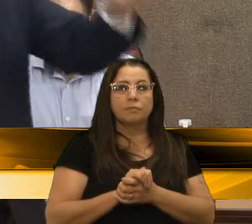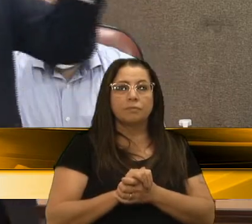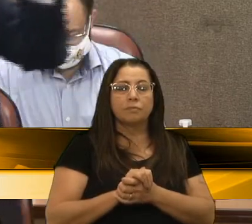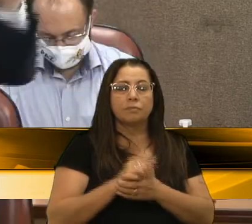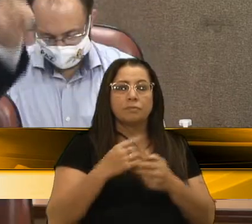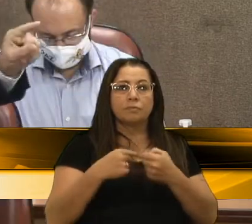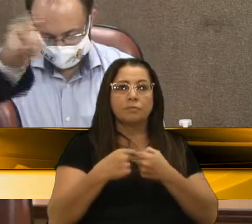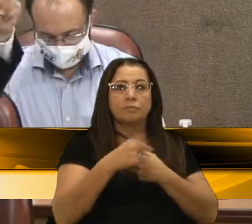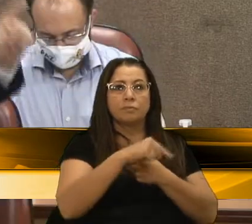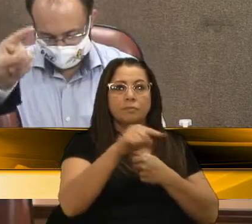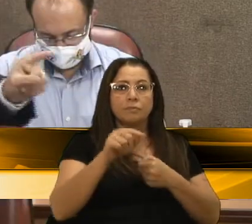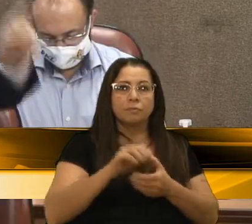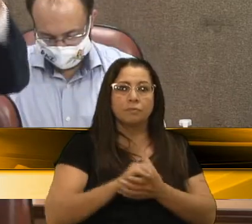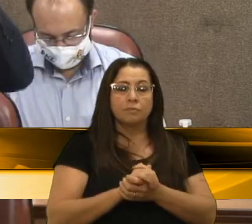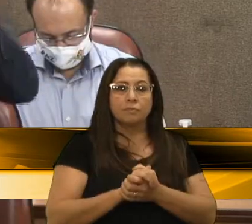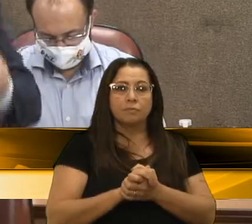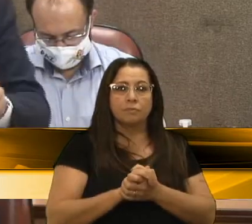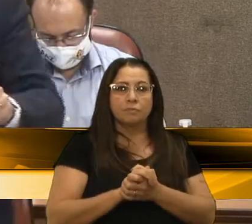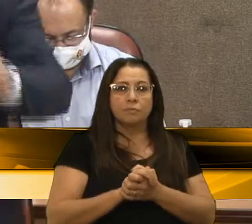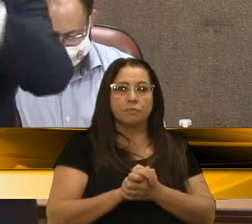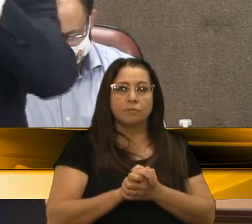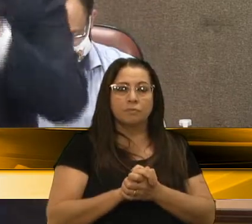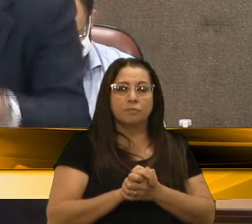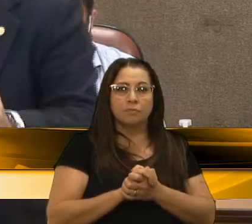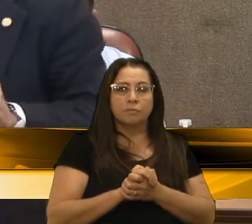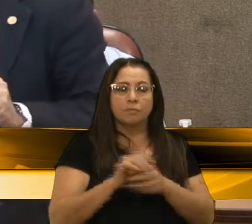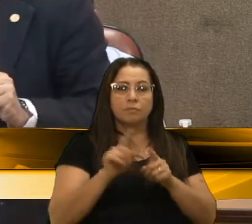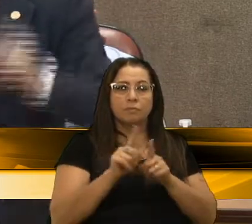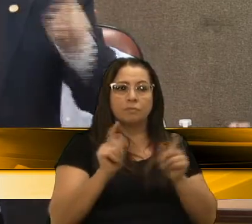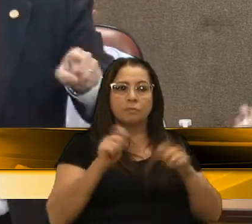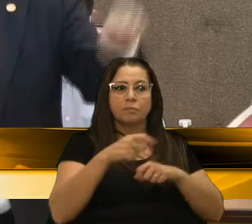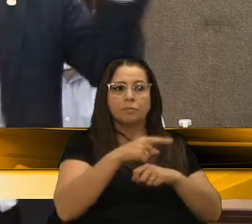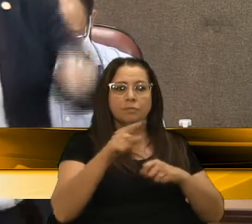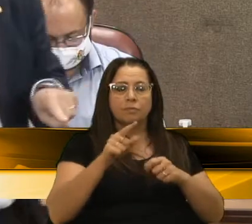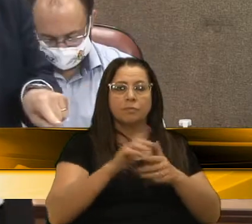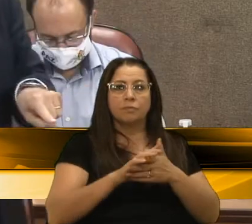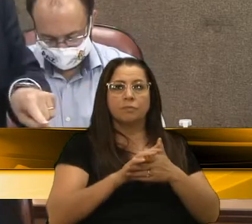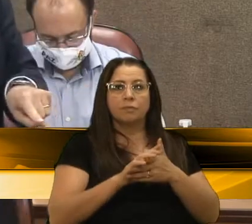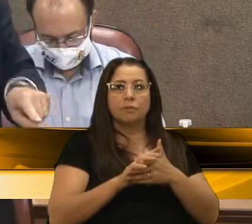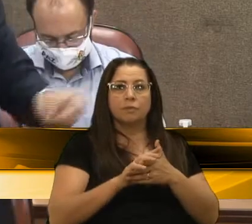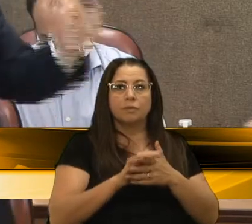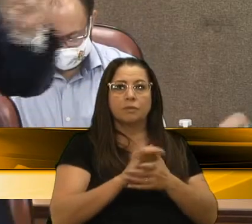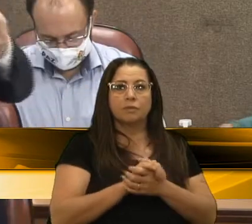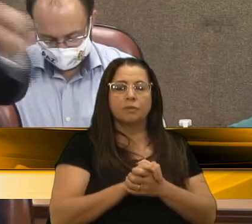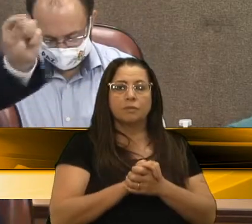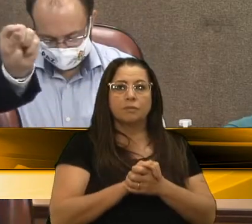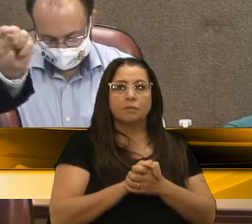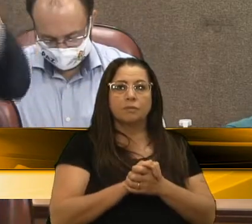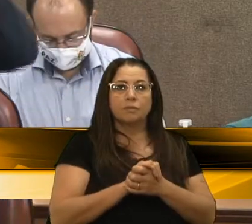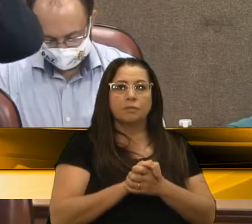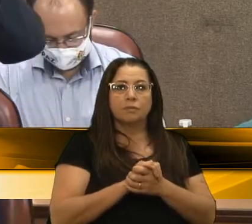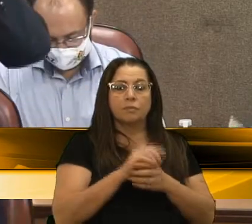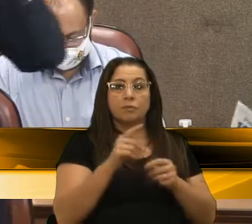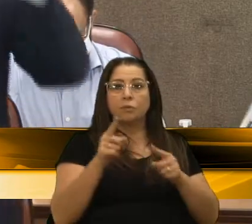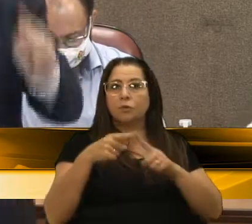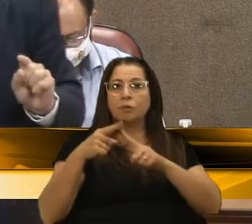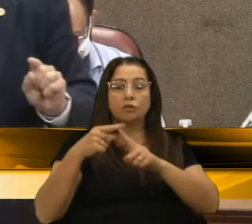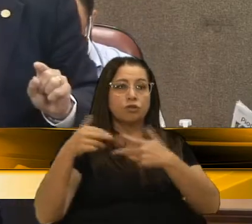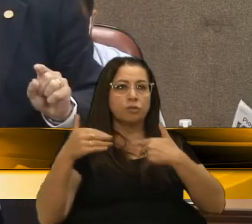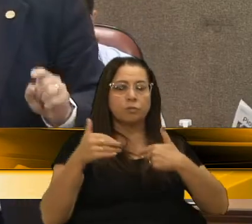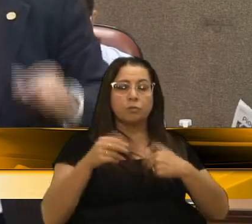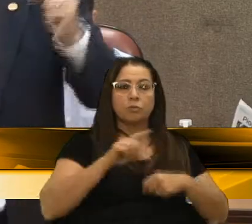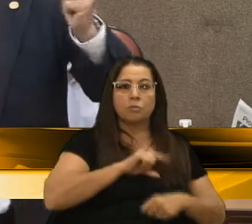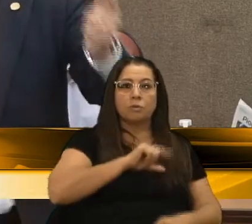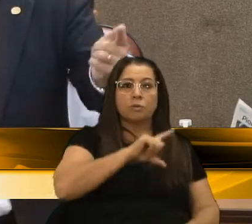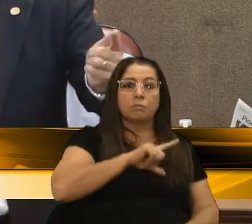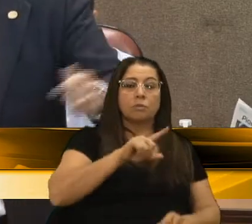para fazer frente à perda da arrecadação de impostos. Ali veda qualquer tipo de aumento